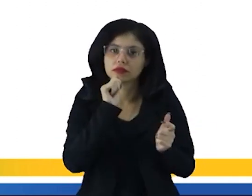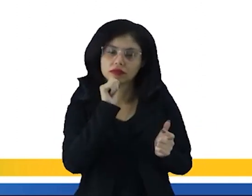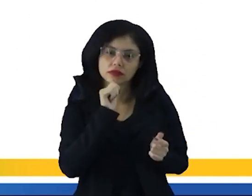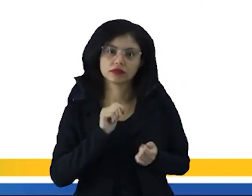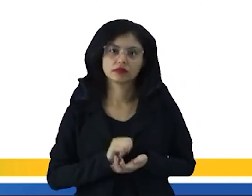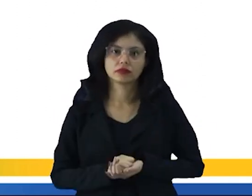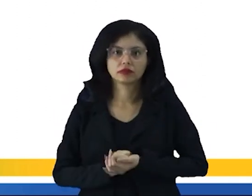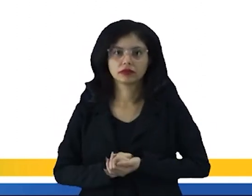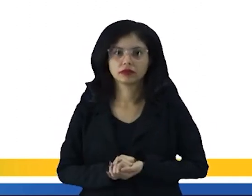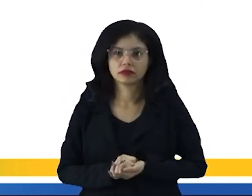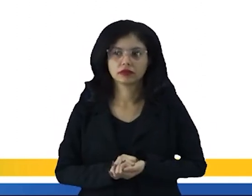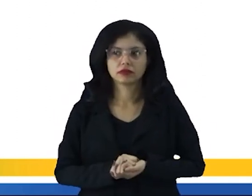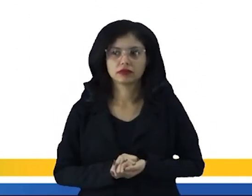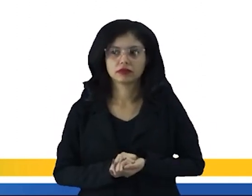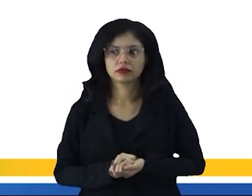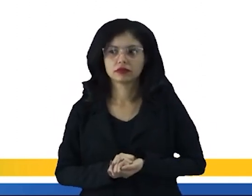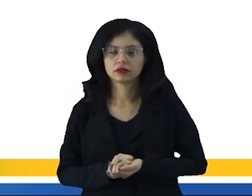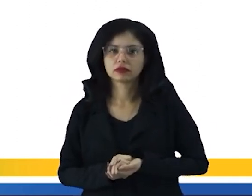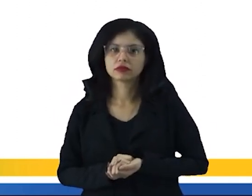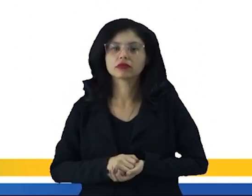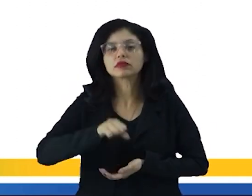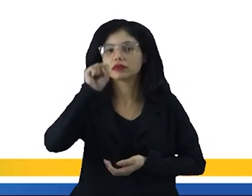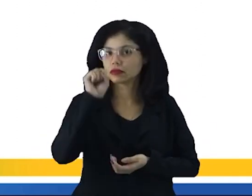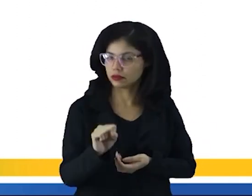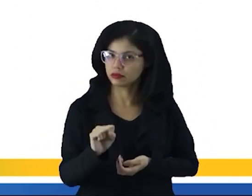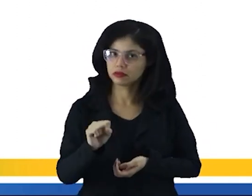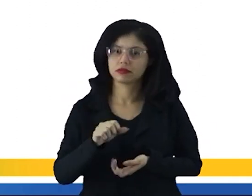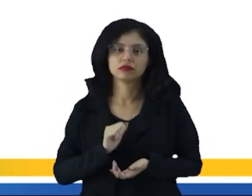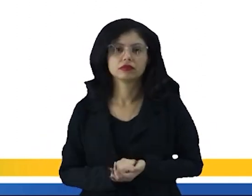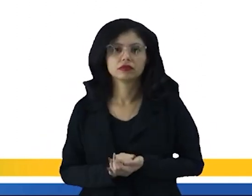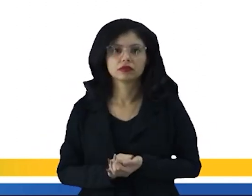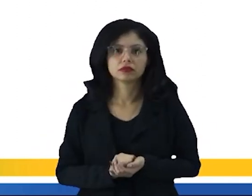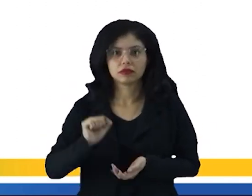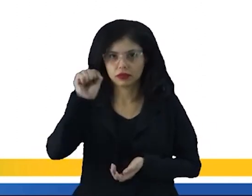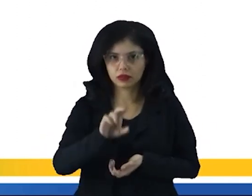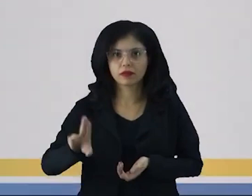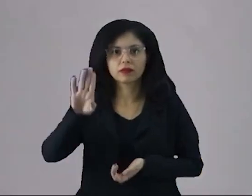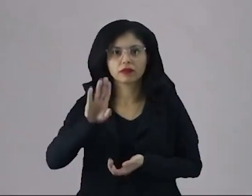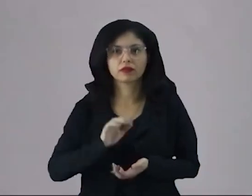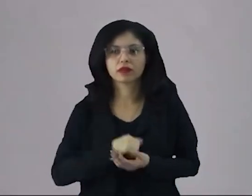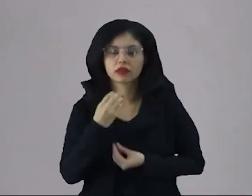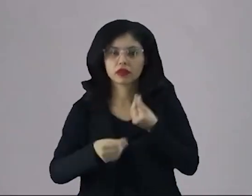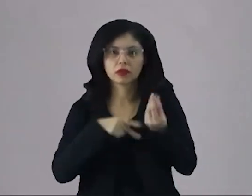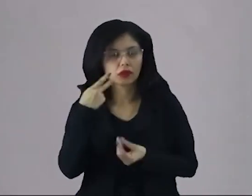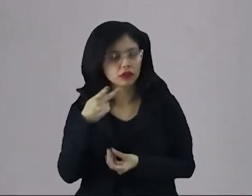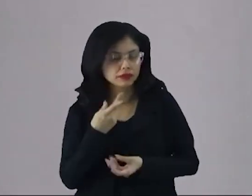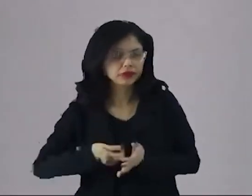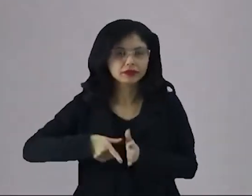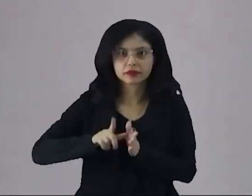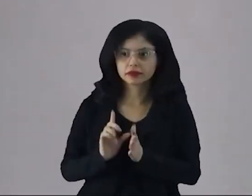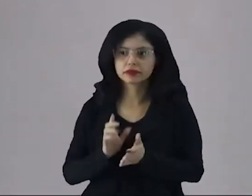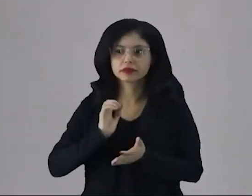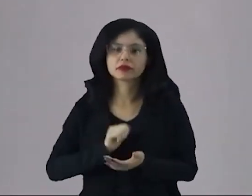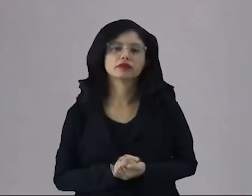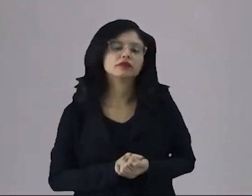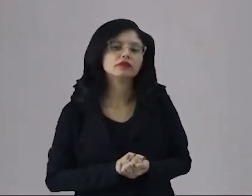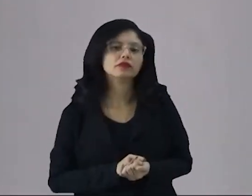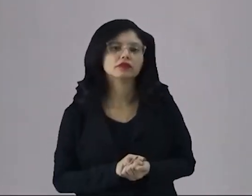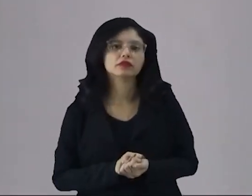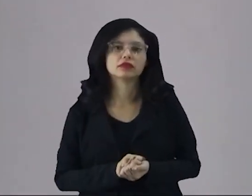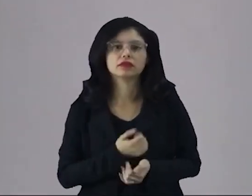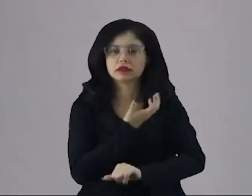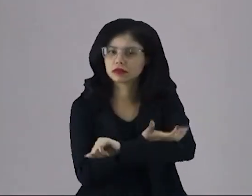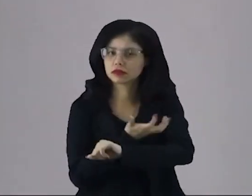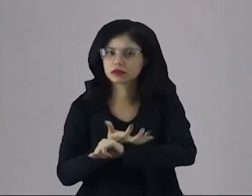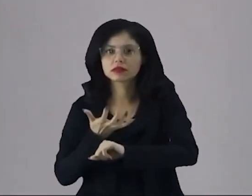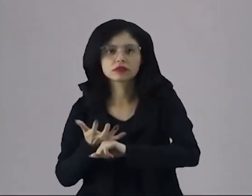concentração está localizada no sul da Europa. Como eu disse anteriormente, é uma